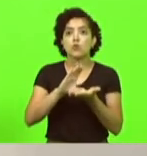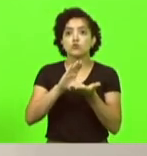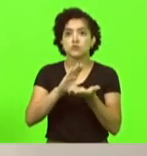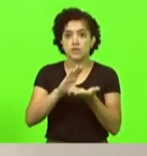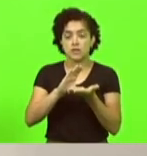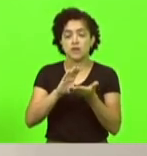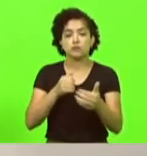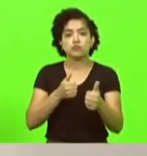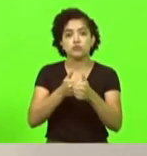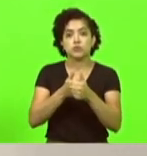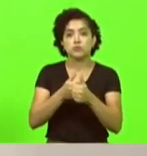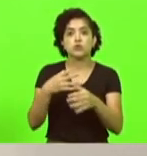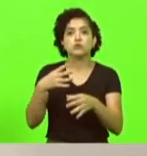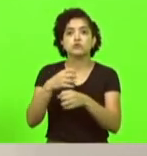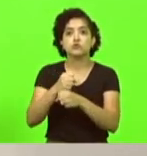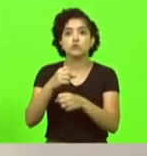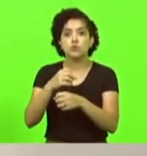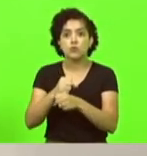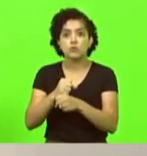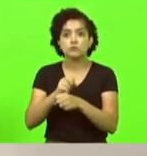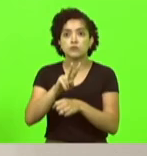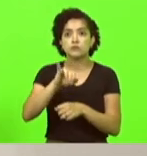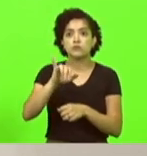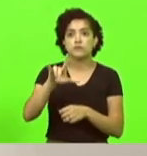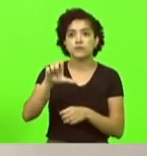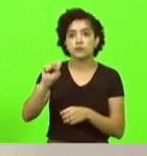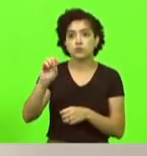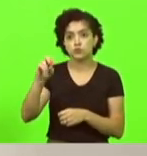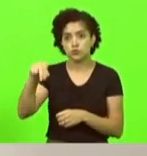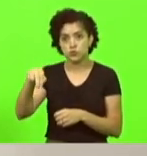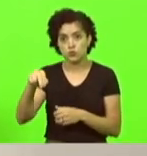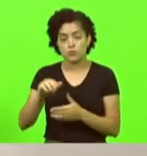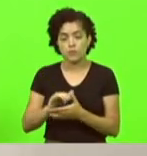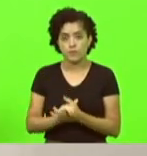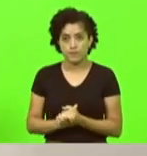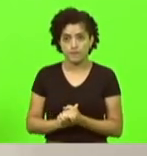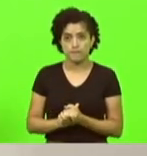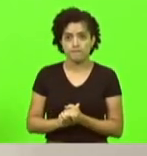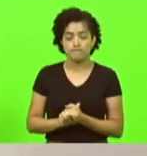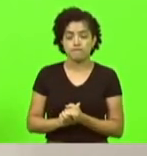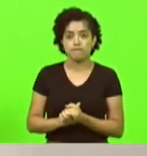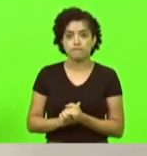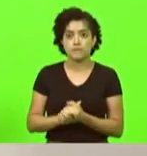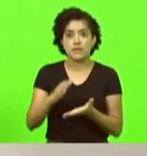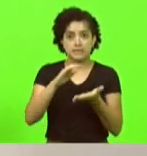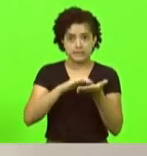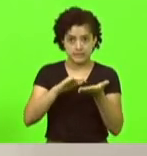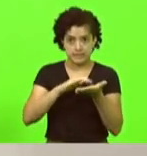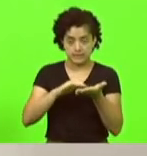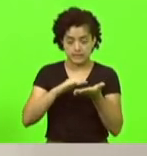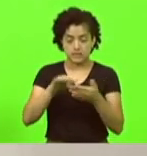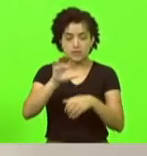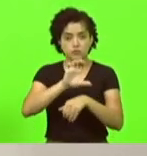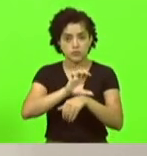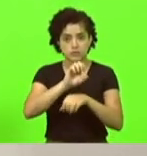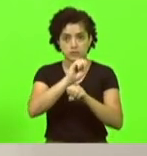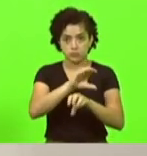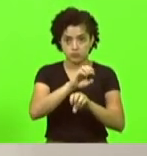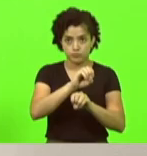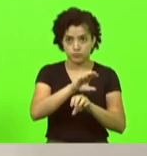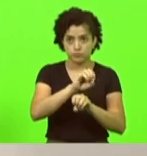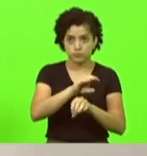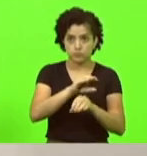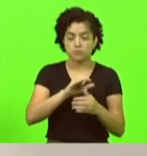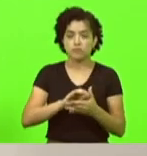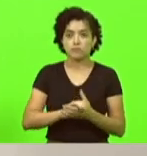de Contas do Estado de Santa Catarina Gilson van dahl o Excelentíssimo Senhor secretário de Estado da Educação de Santa